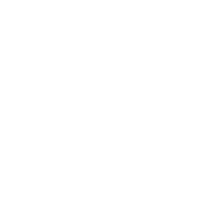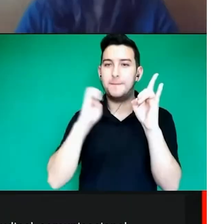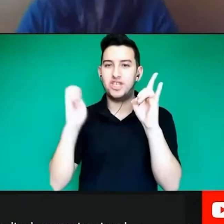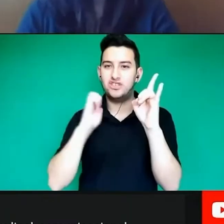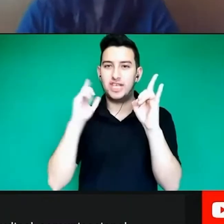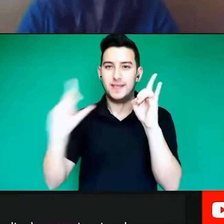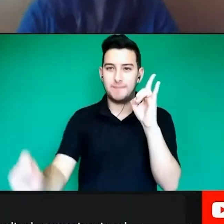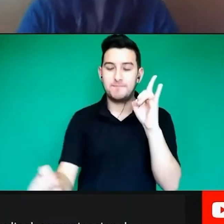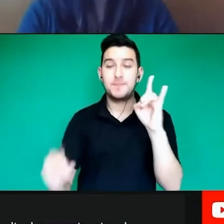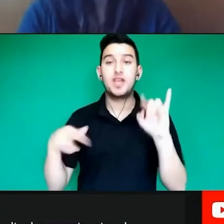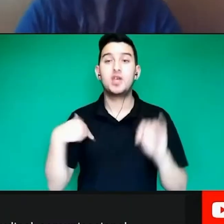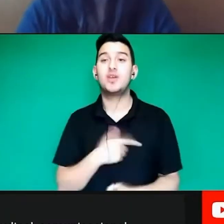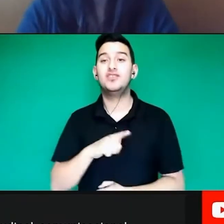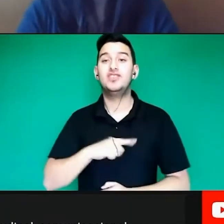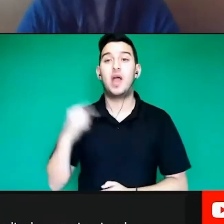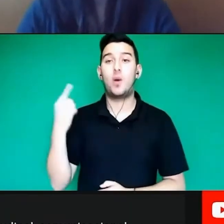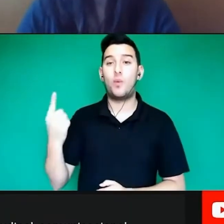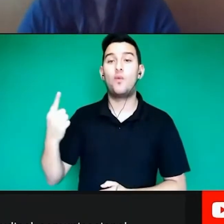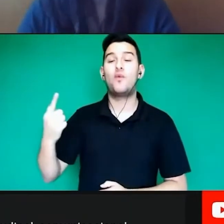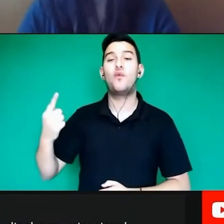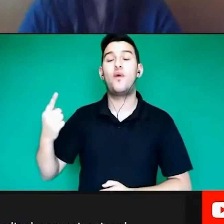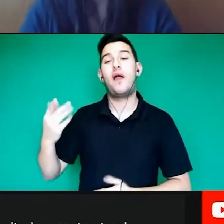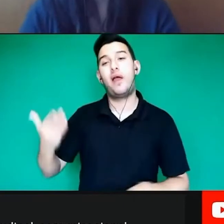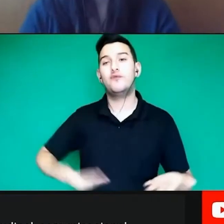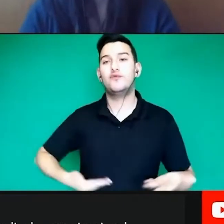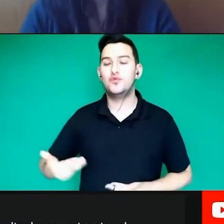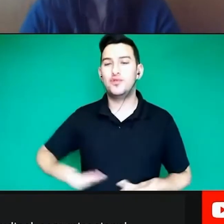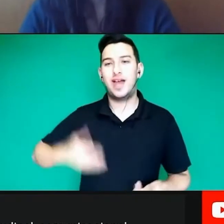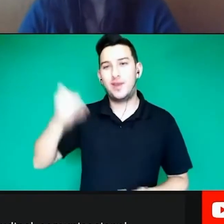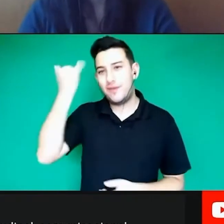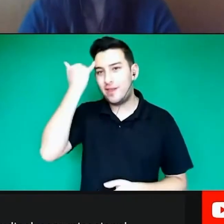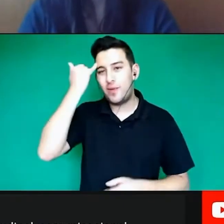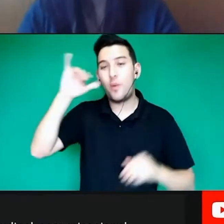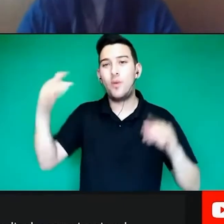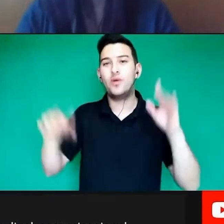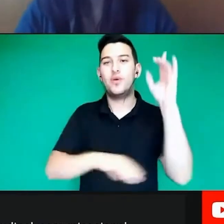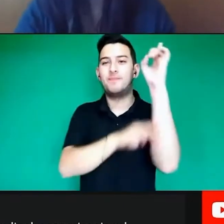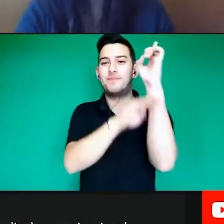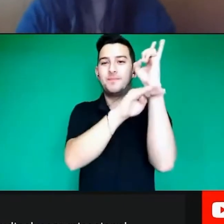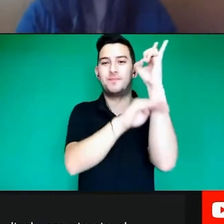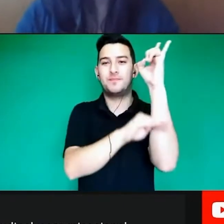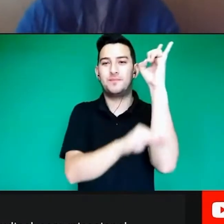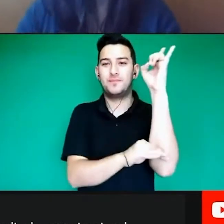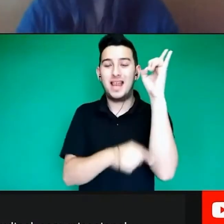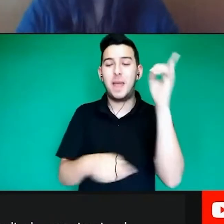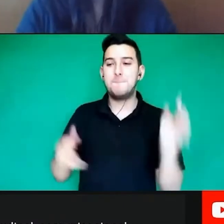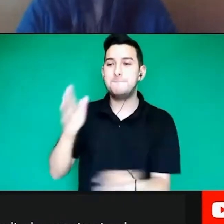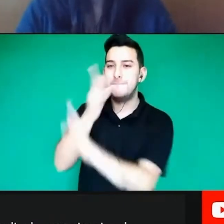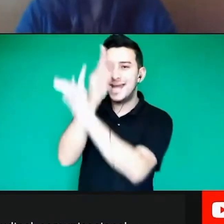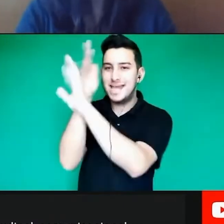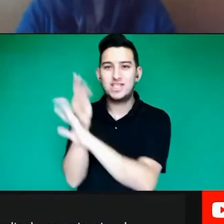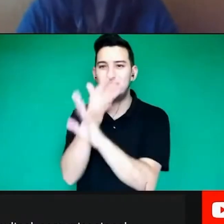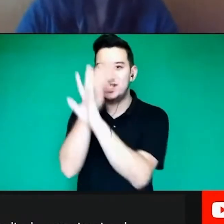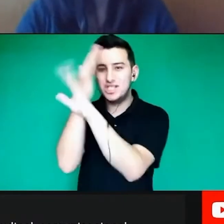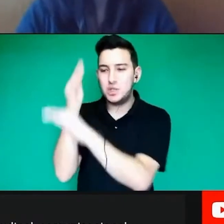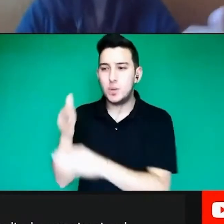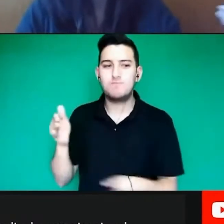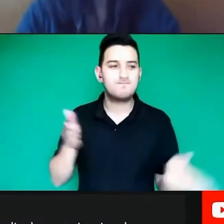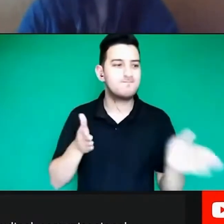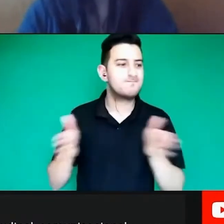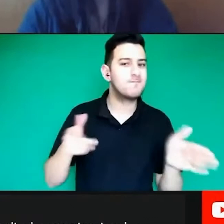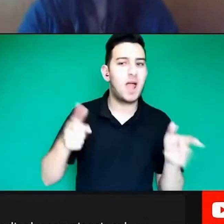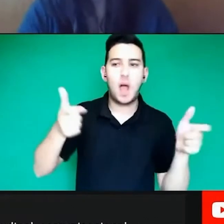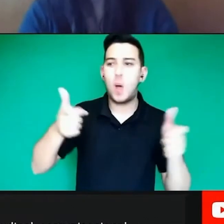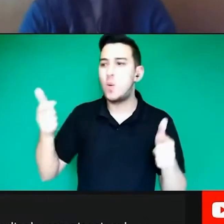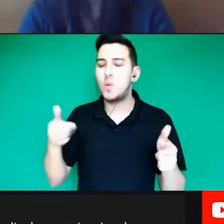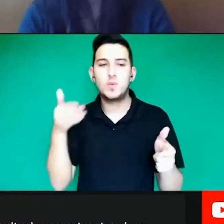A gente tinha um funcionário com deficiência intelectual que quando ele saía do elevador, ele ficava muito perdido, caminho que ele tinha que fazer para